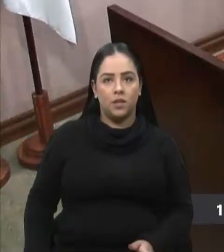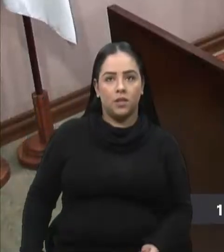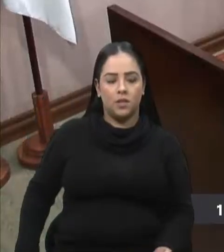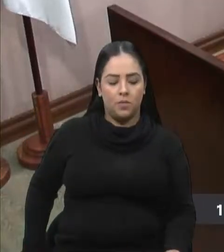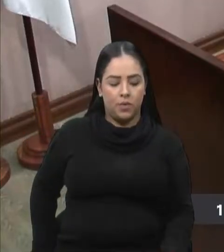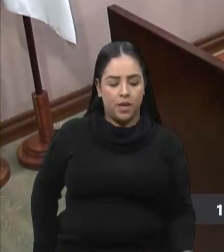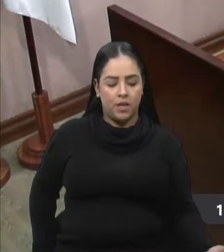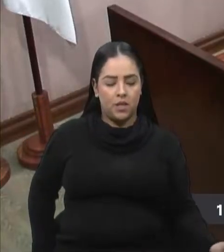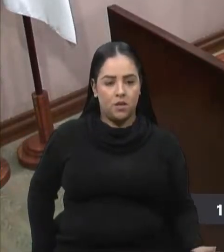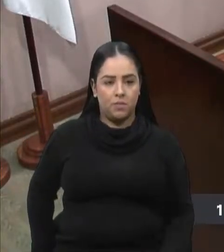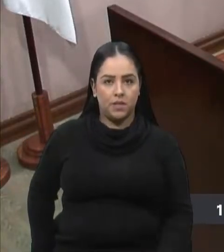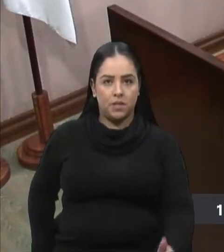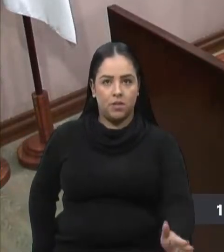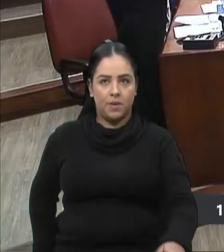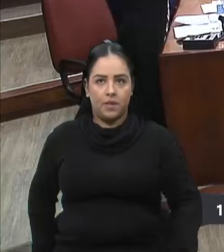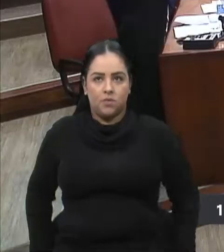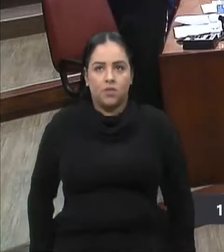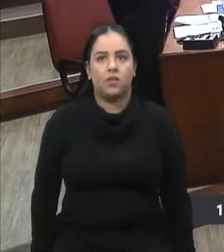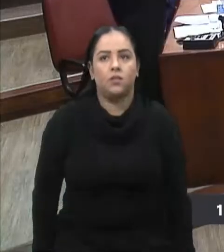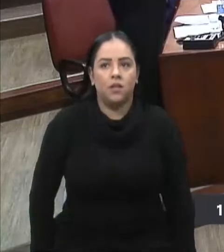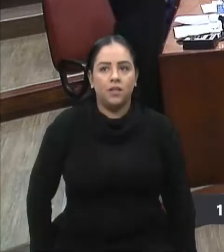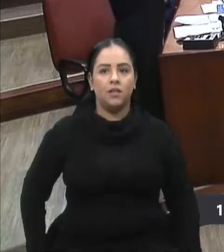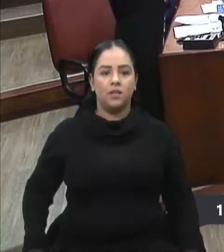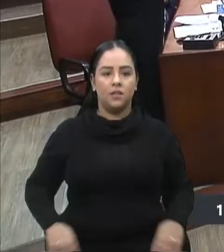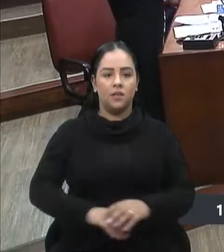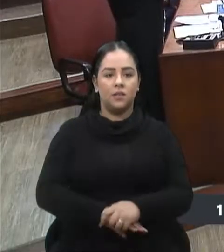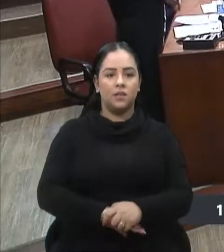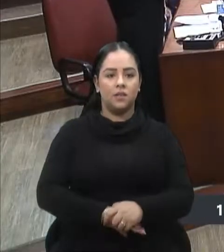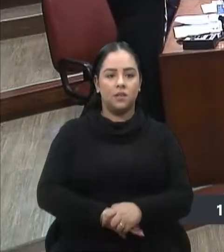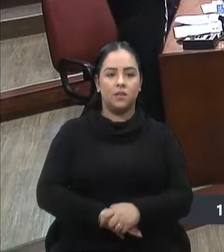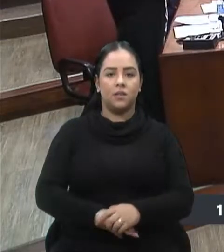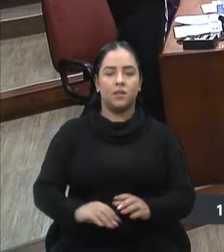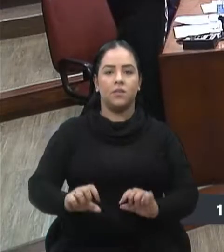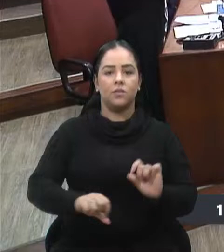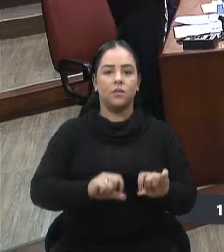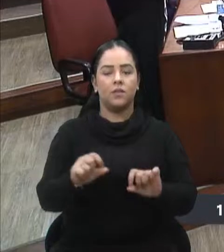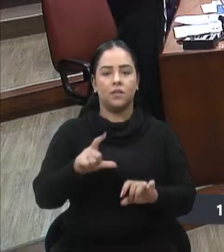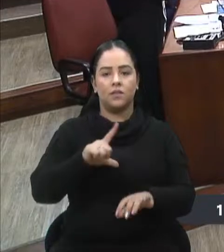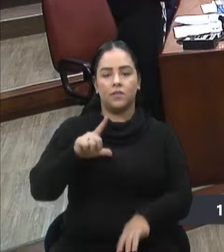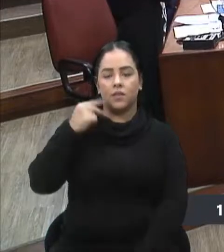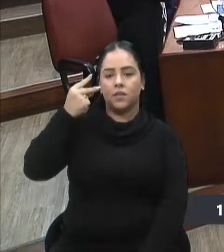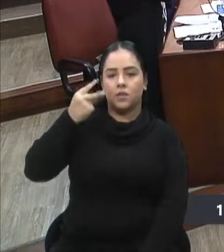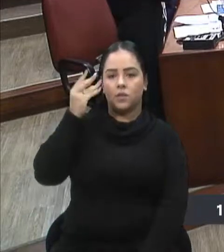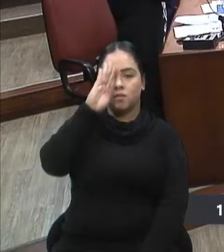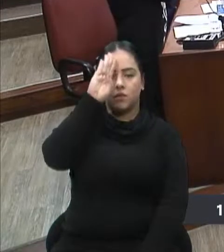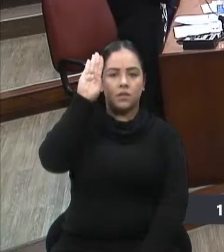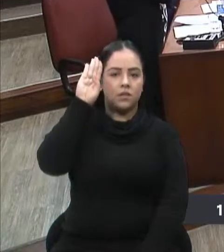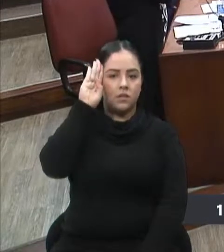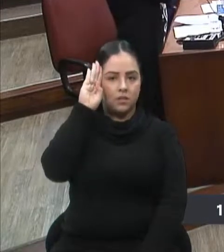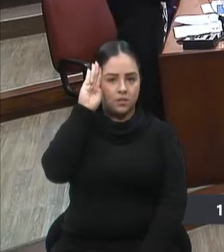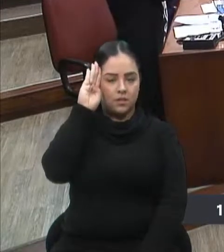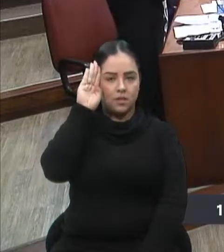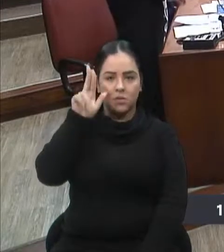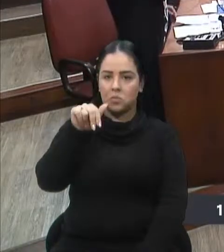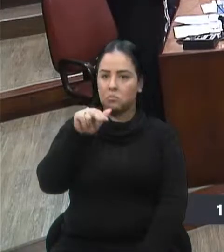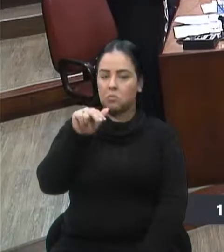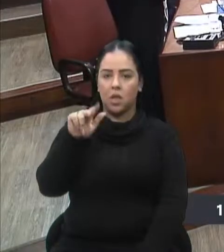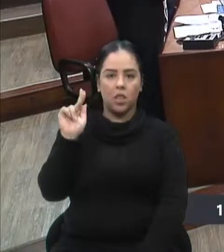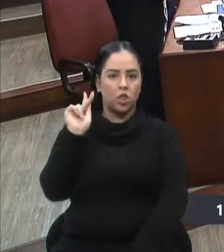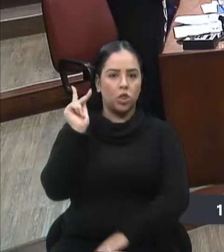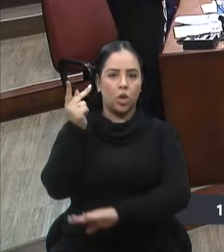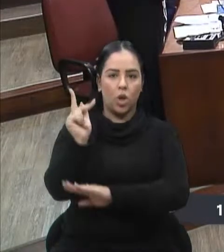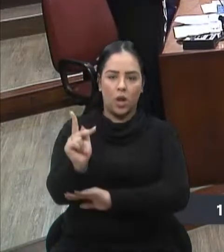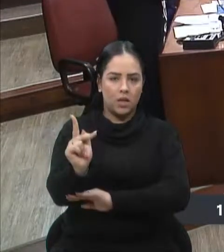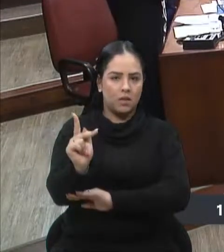Bom, primeiro eu queria dizer ao vereador Bressan que nunca na história dessa